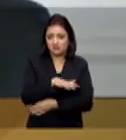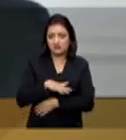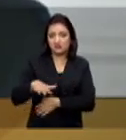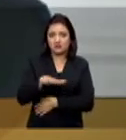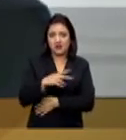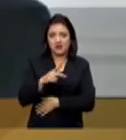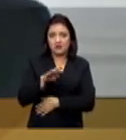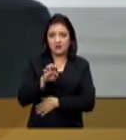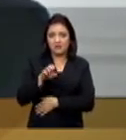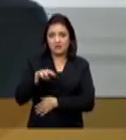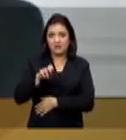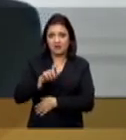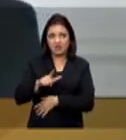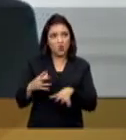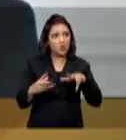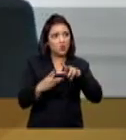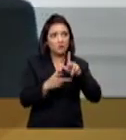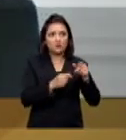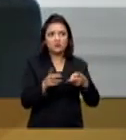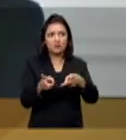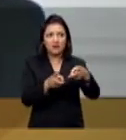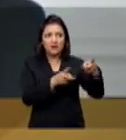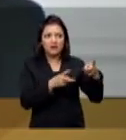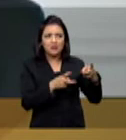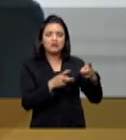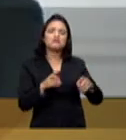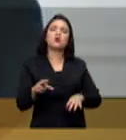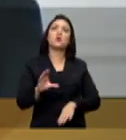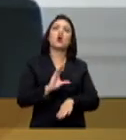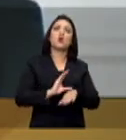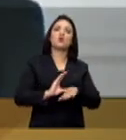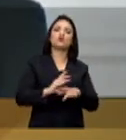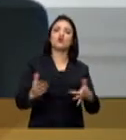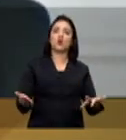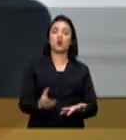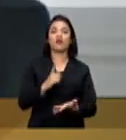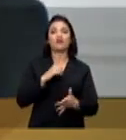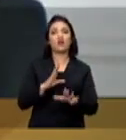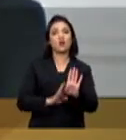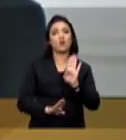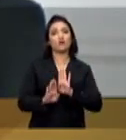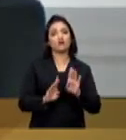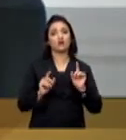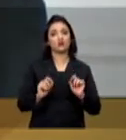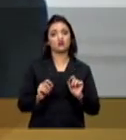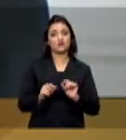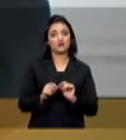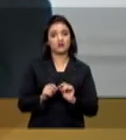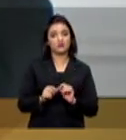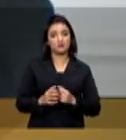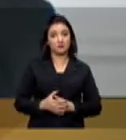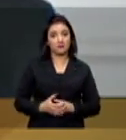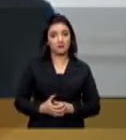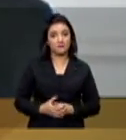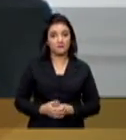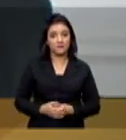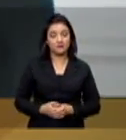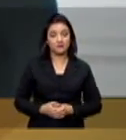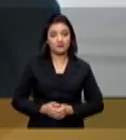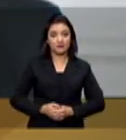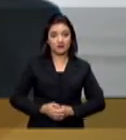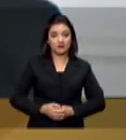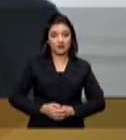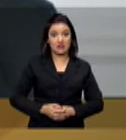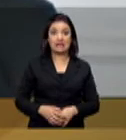mundo todo, o legislador constituinte tomou o cuidado de estabelecer a necessidade de prévia